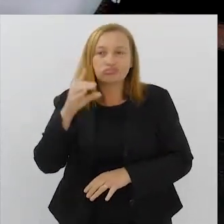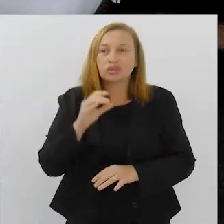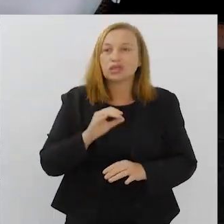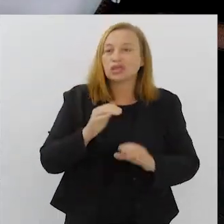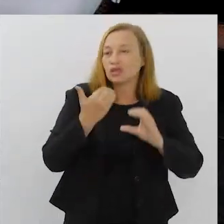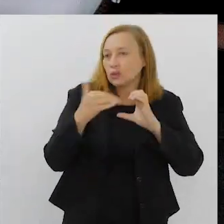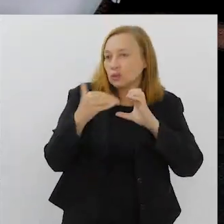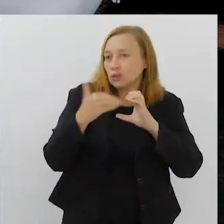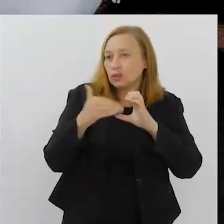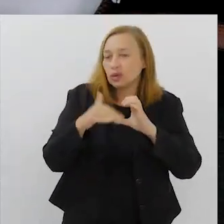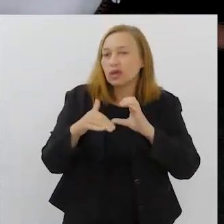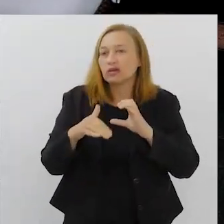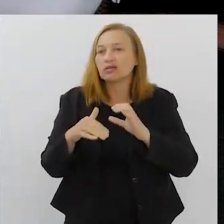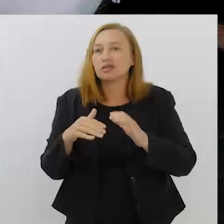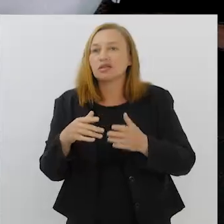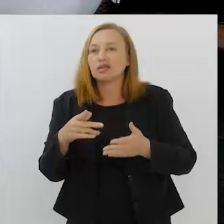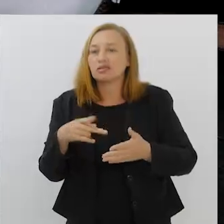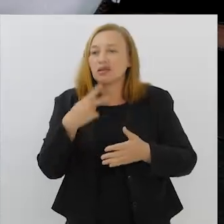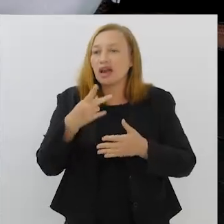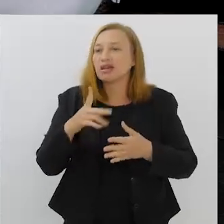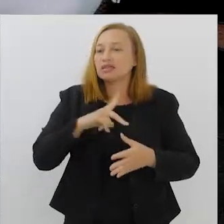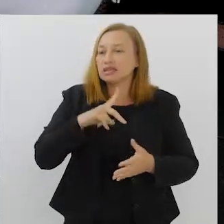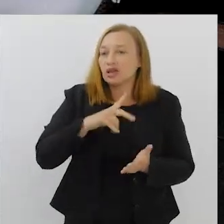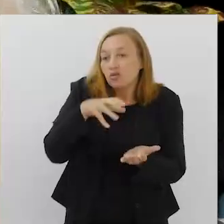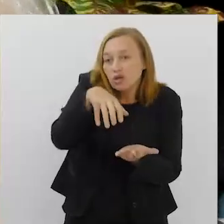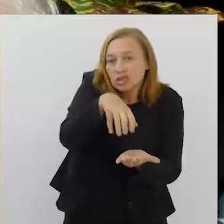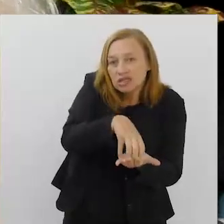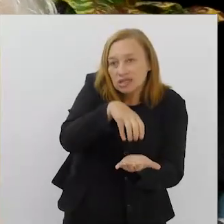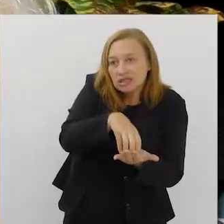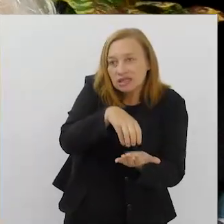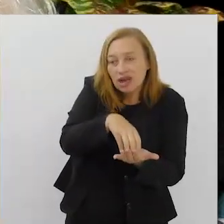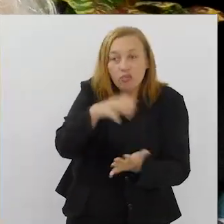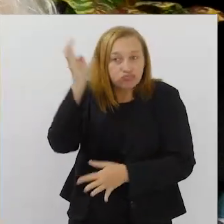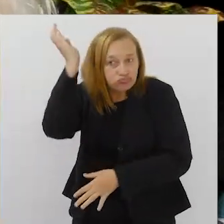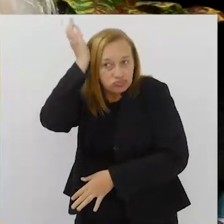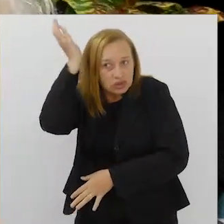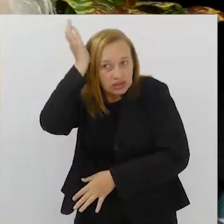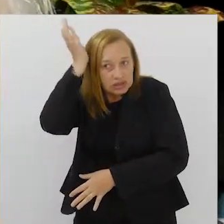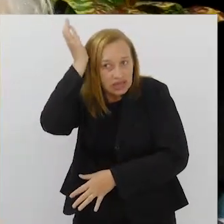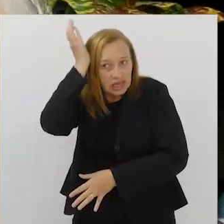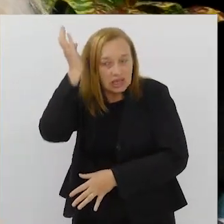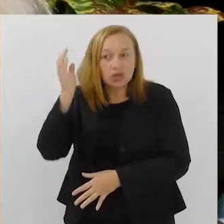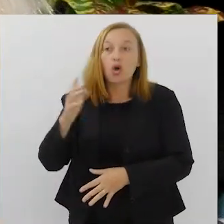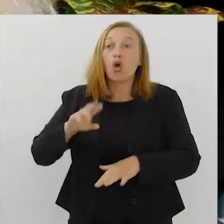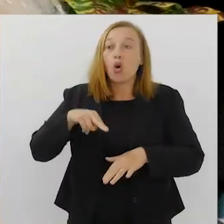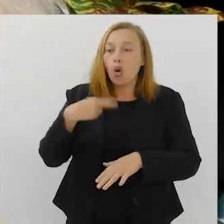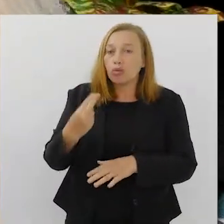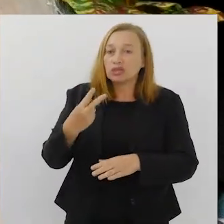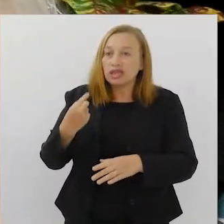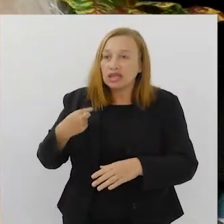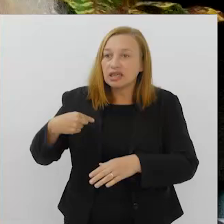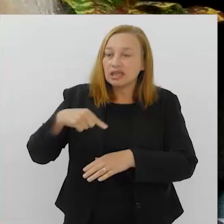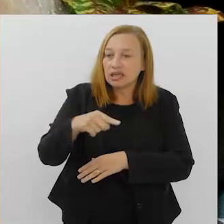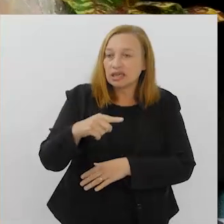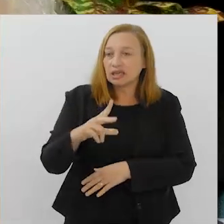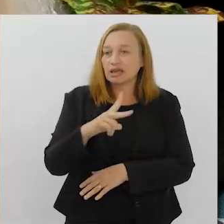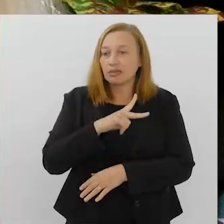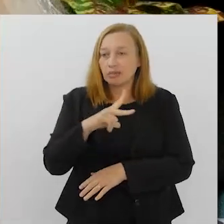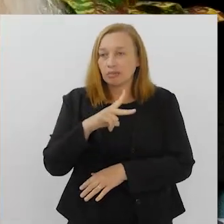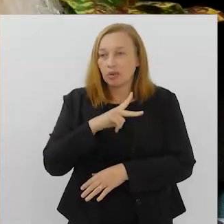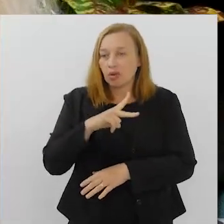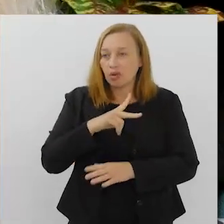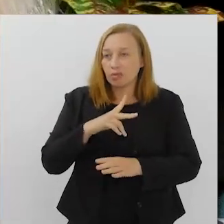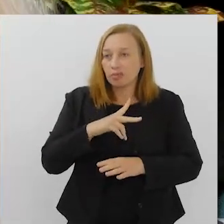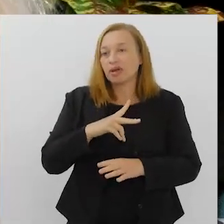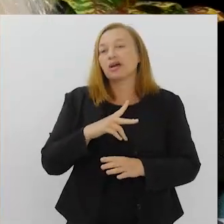algum e-mail, formas de falar? Existe uma central do SESC onde a pessoa possa, ou tem que ir à própria unidade que